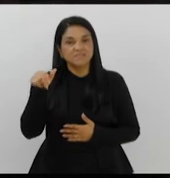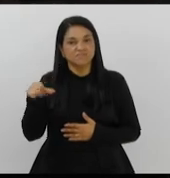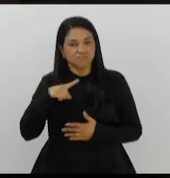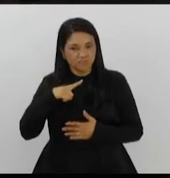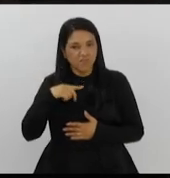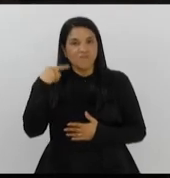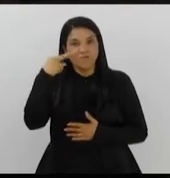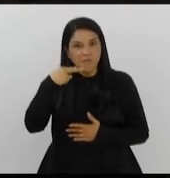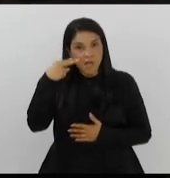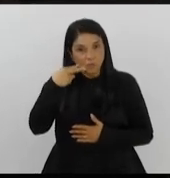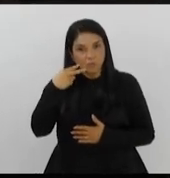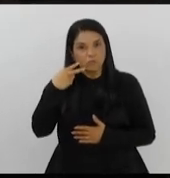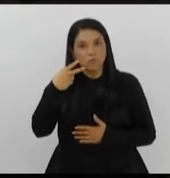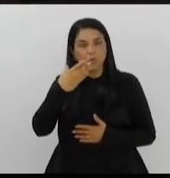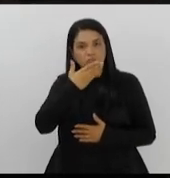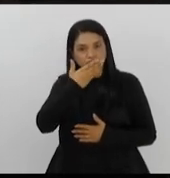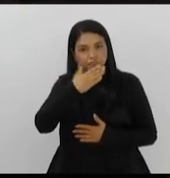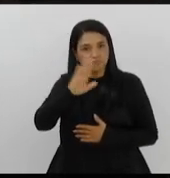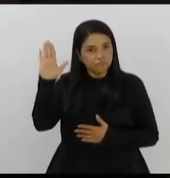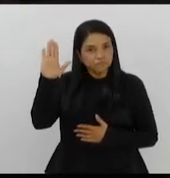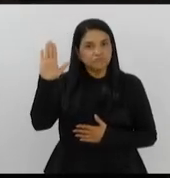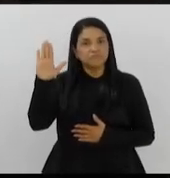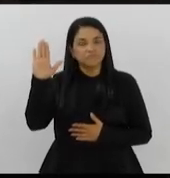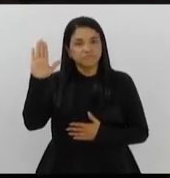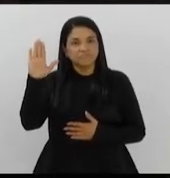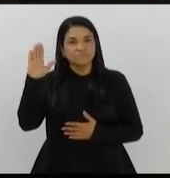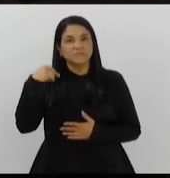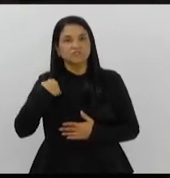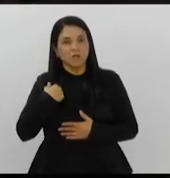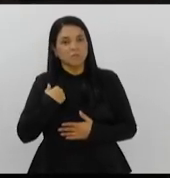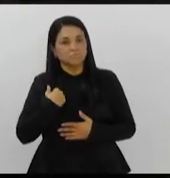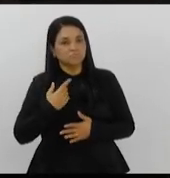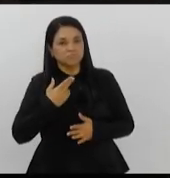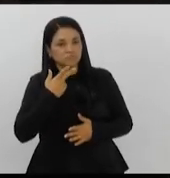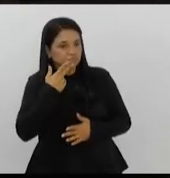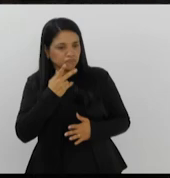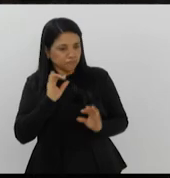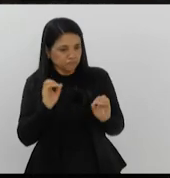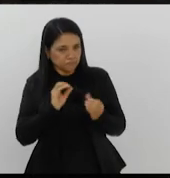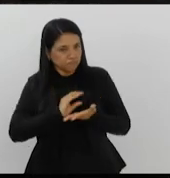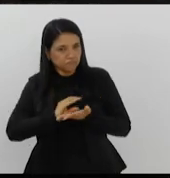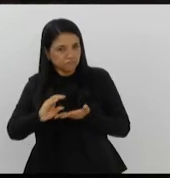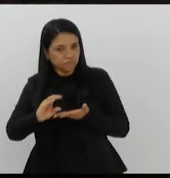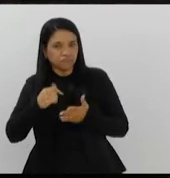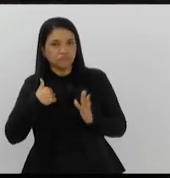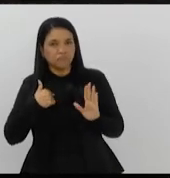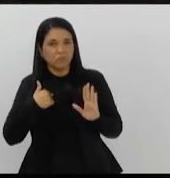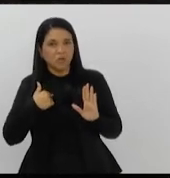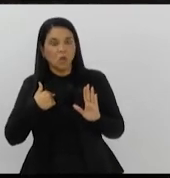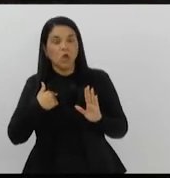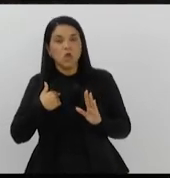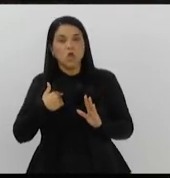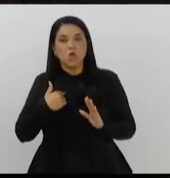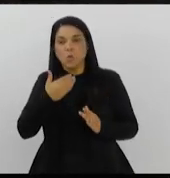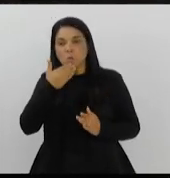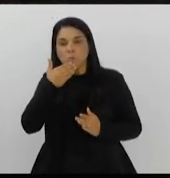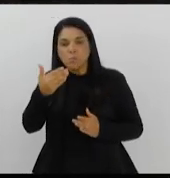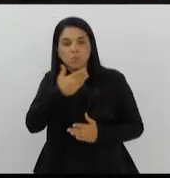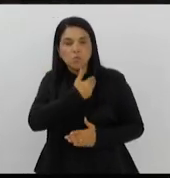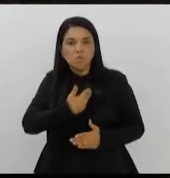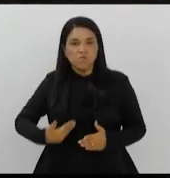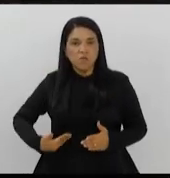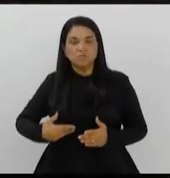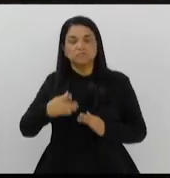réu confesso. Ele diz que nega mesmo porque ele faz tudo o que o governo manda, que a ordem